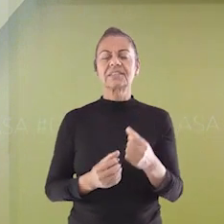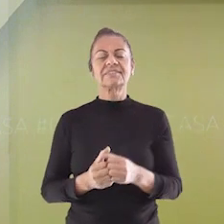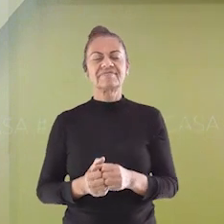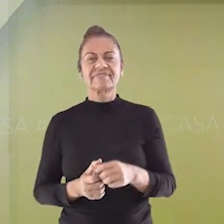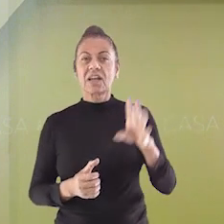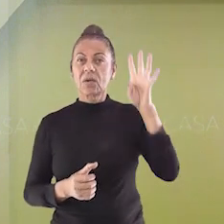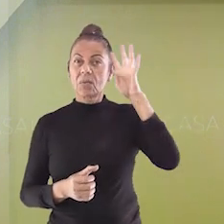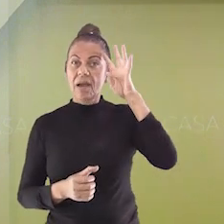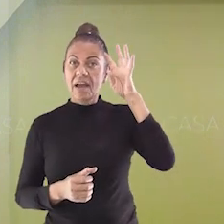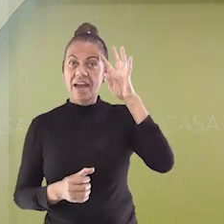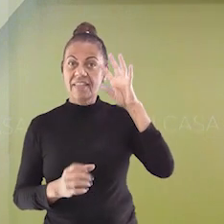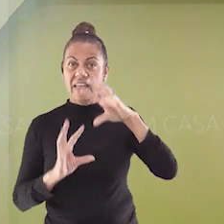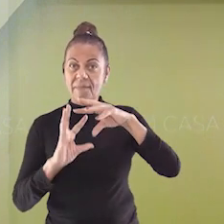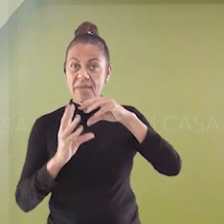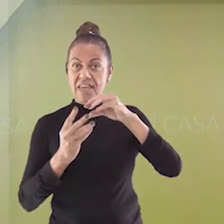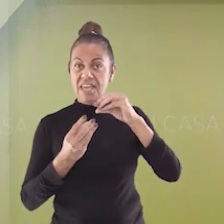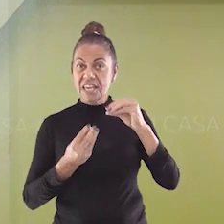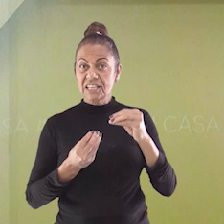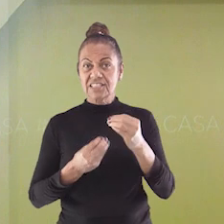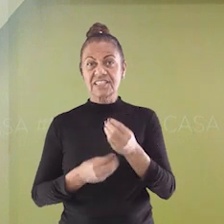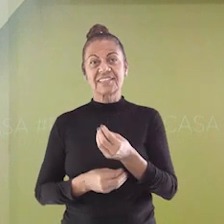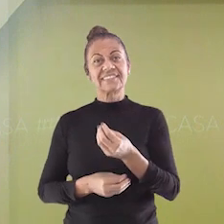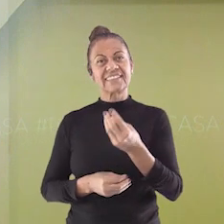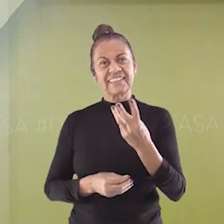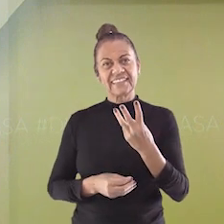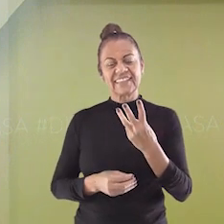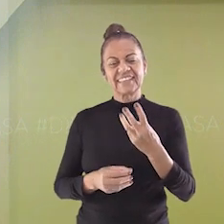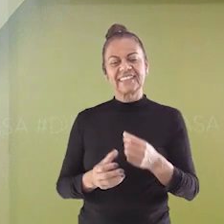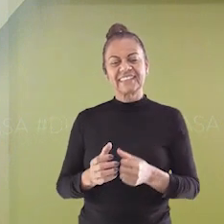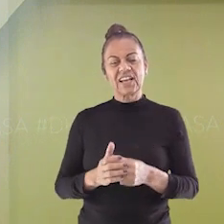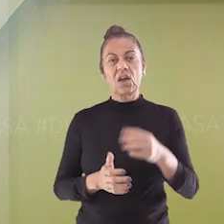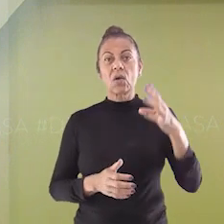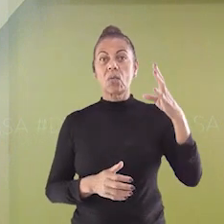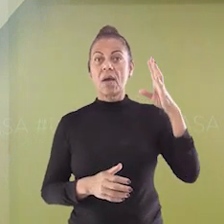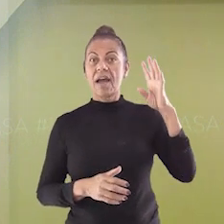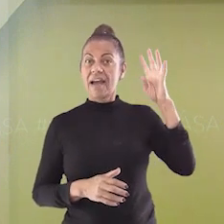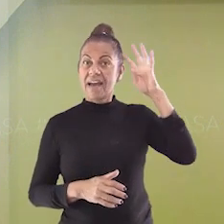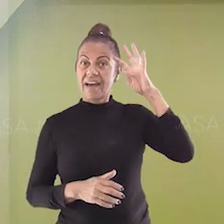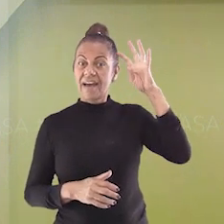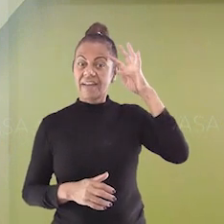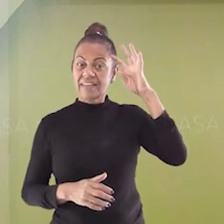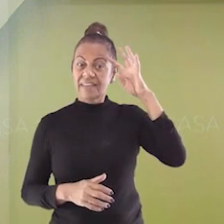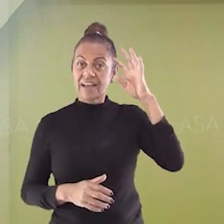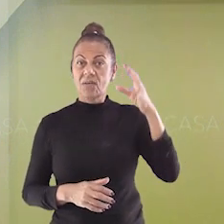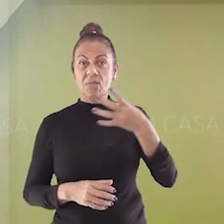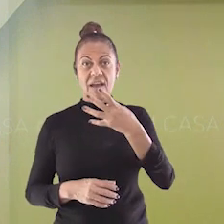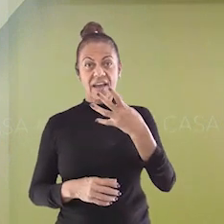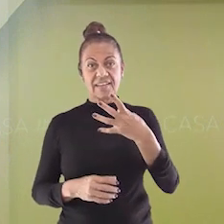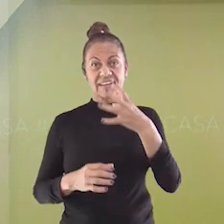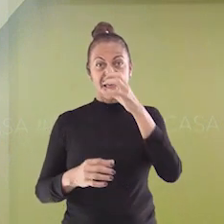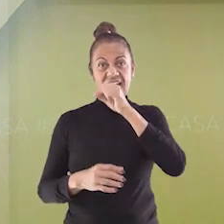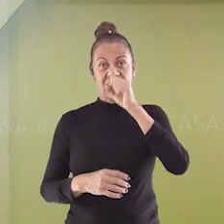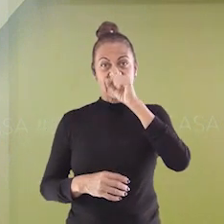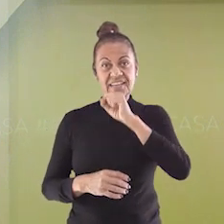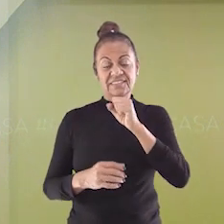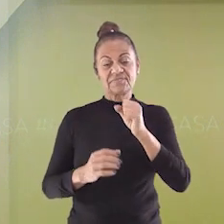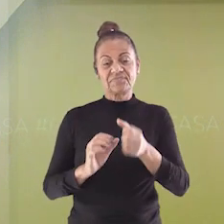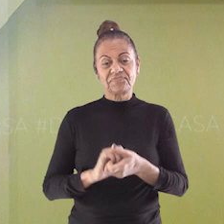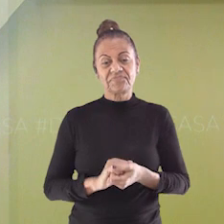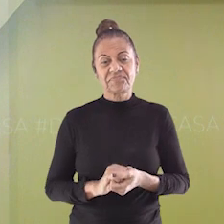quinta, 4 morangos. Na sexta, 5 laranjas. E no